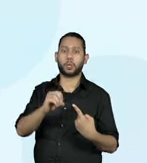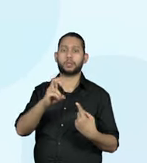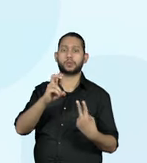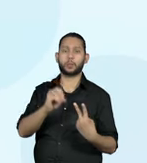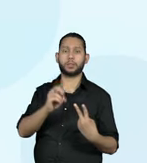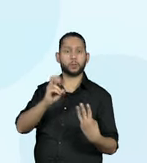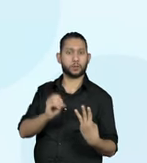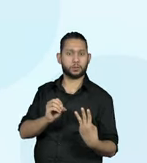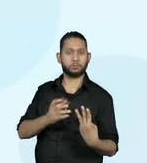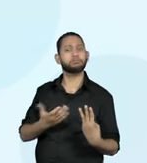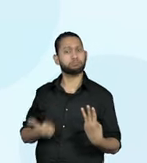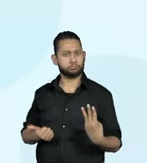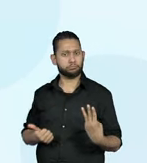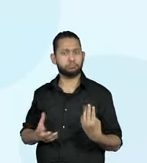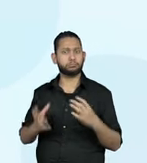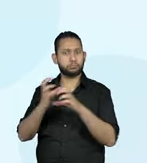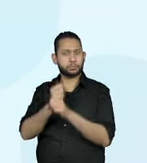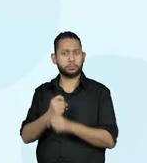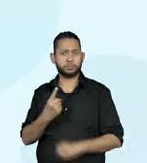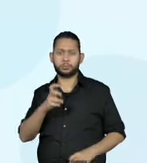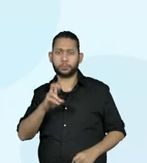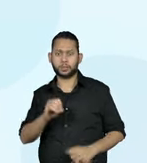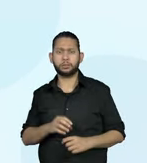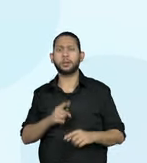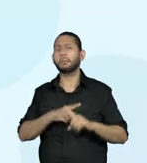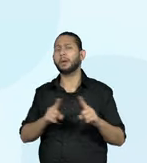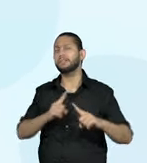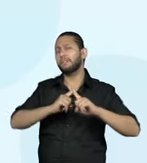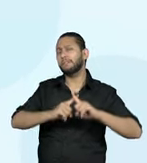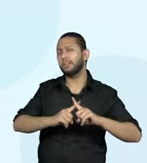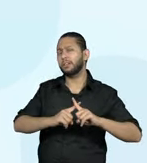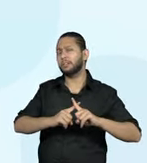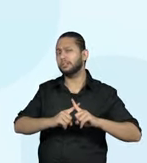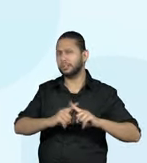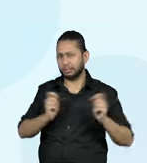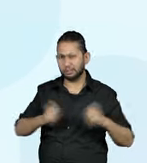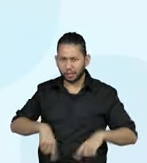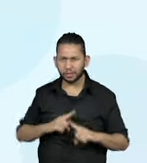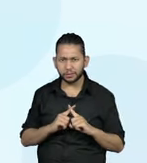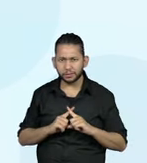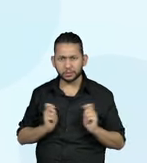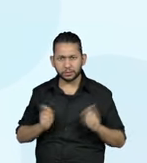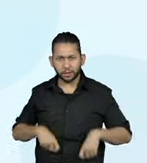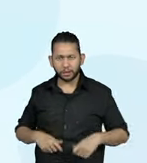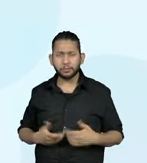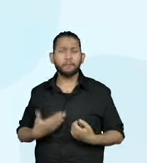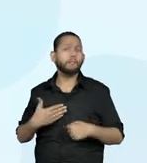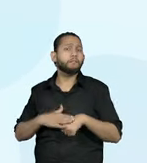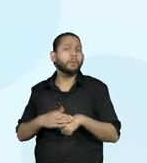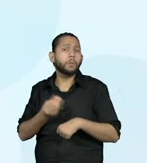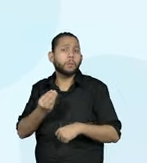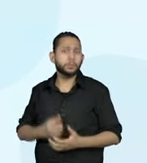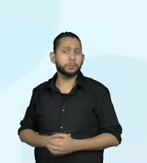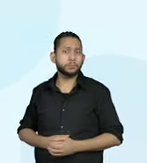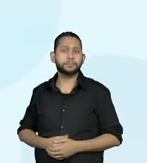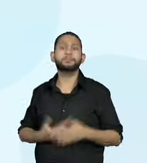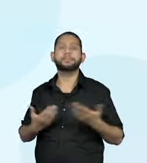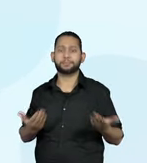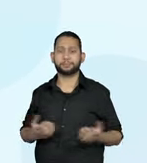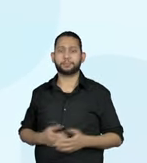aí, como você faria, então, na multiplicação? Vamos lá? Você faria o seguinte.